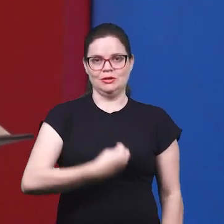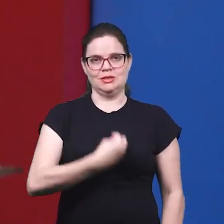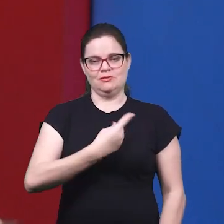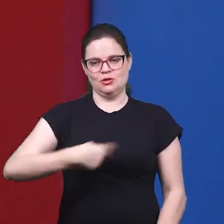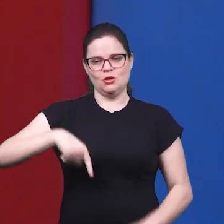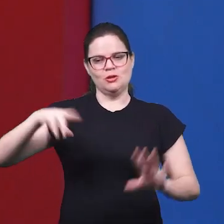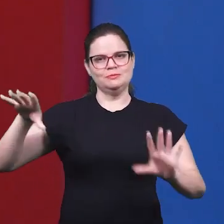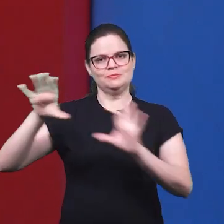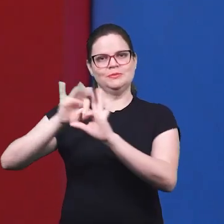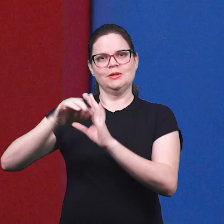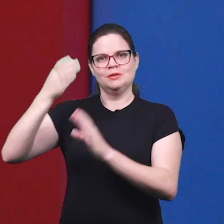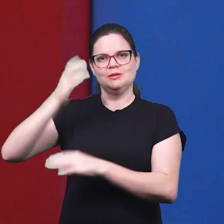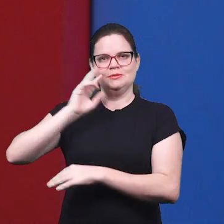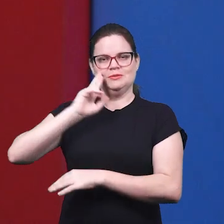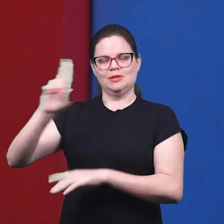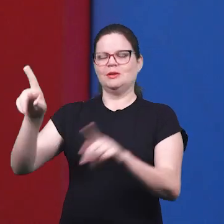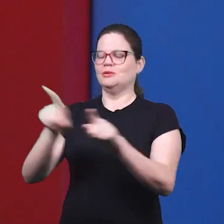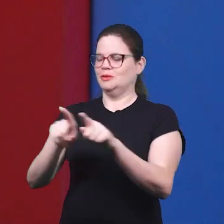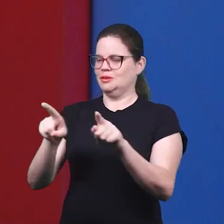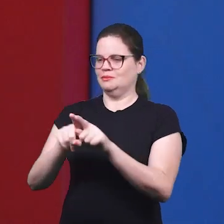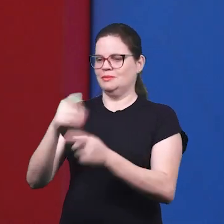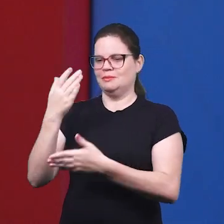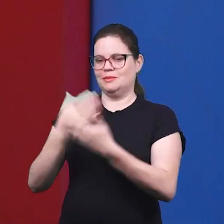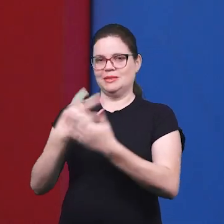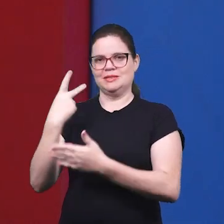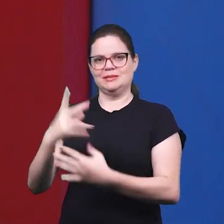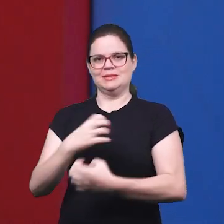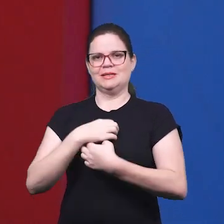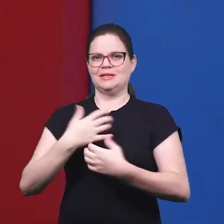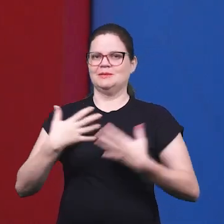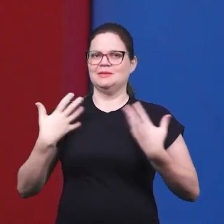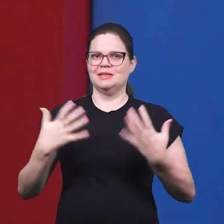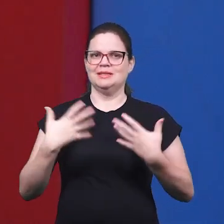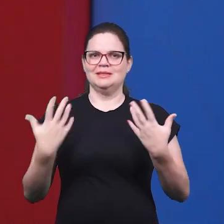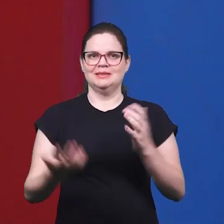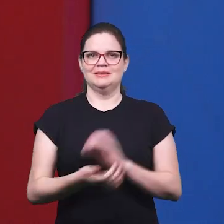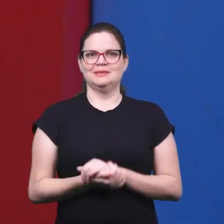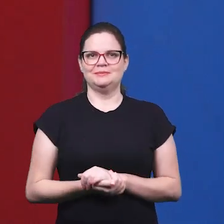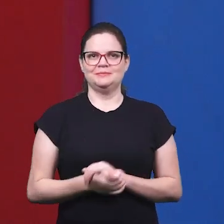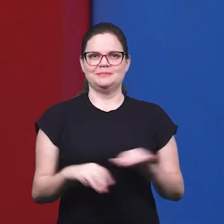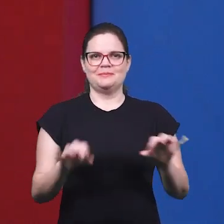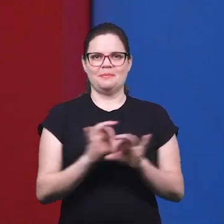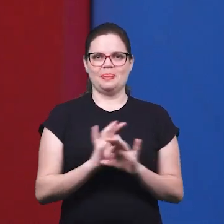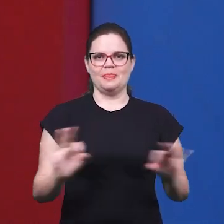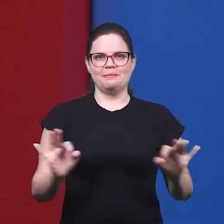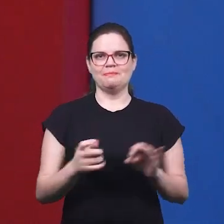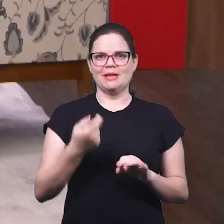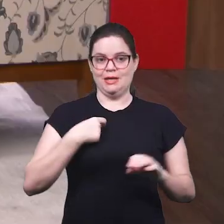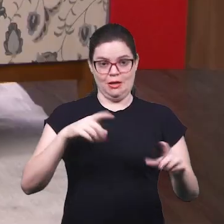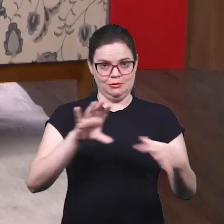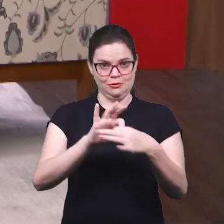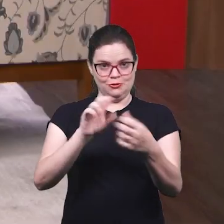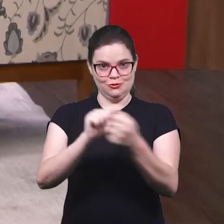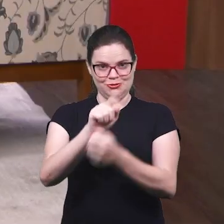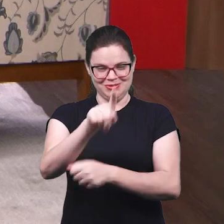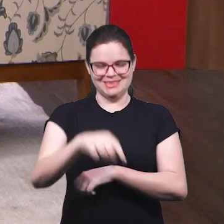e nós corremos para este lugar que é a presença do Senhor e nos alegramos muito. Isso é muito bom. Eu estou